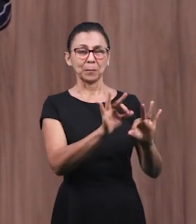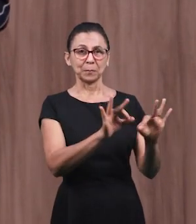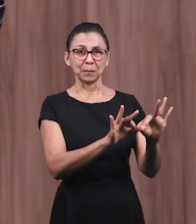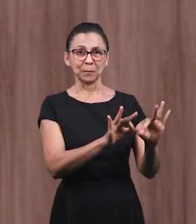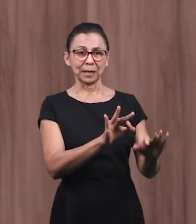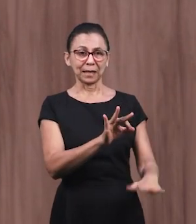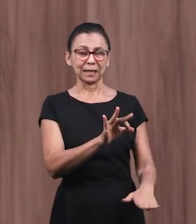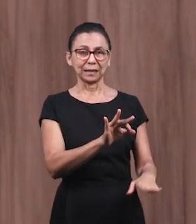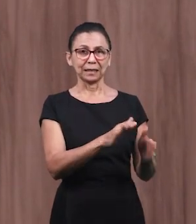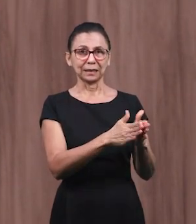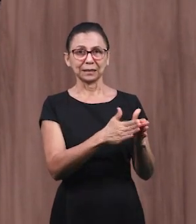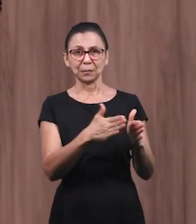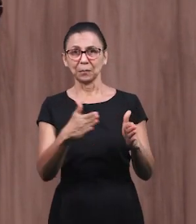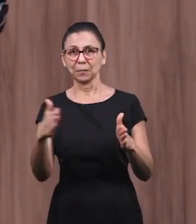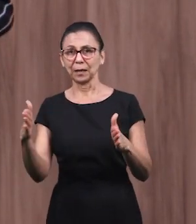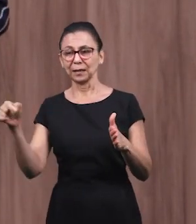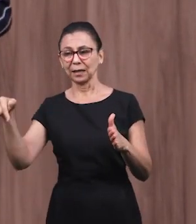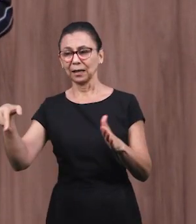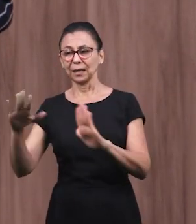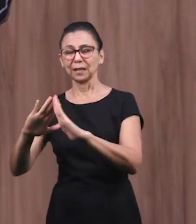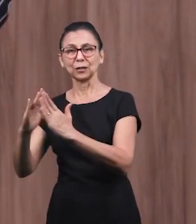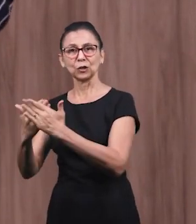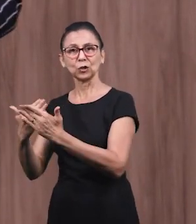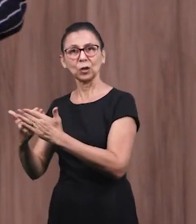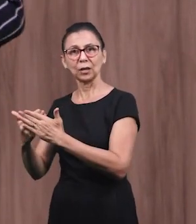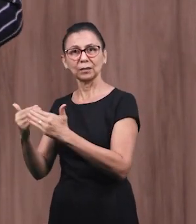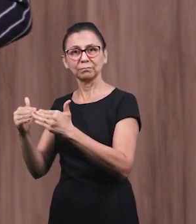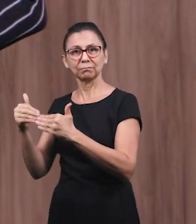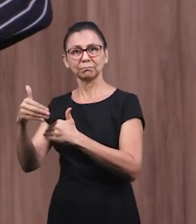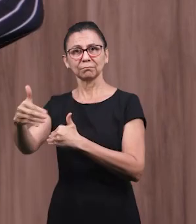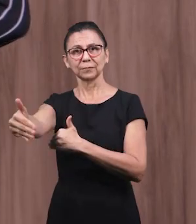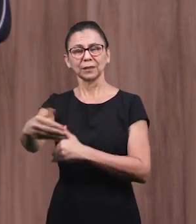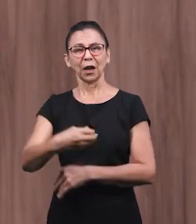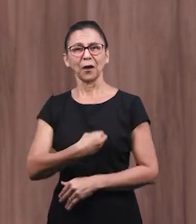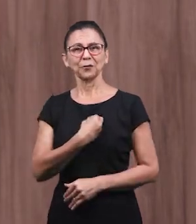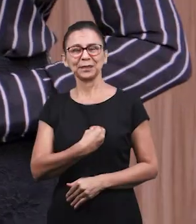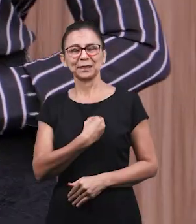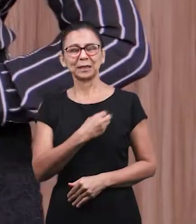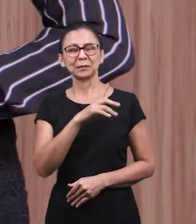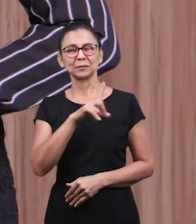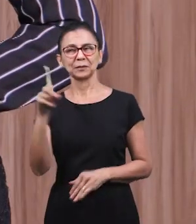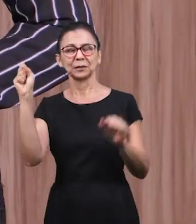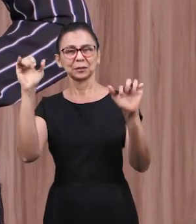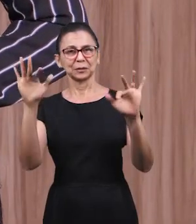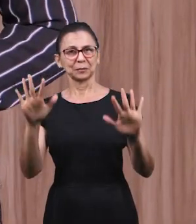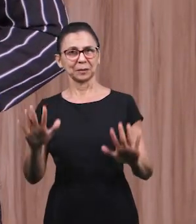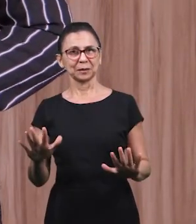prepara para viver para além dos espaços domésticos, para toda a vida.